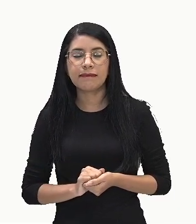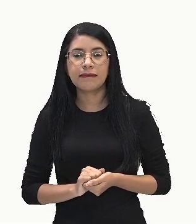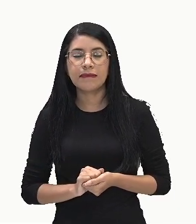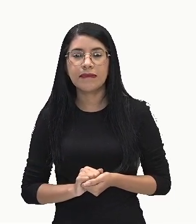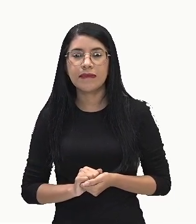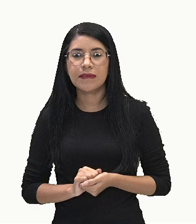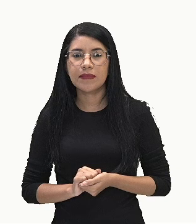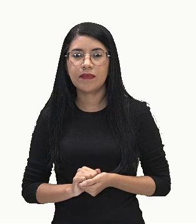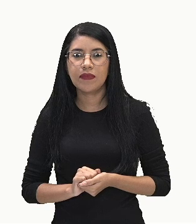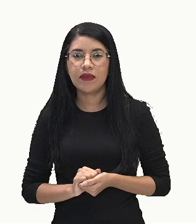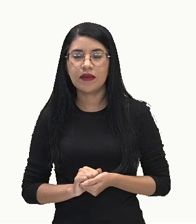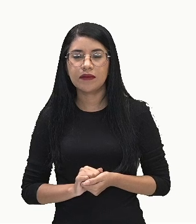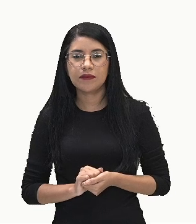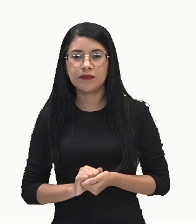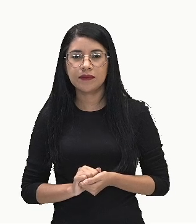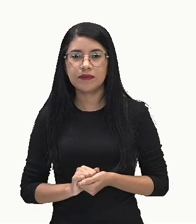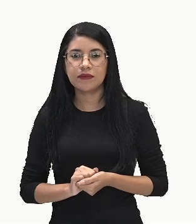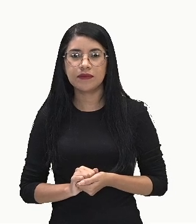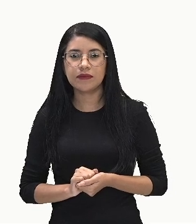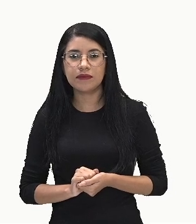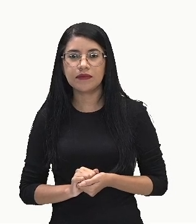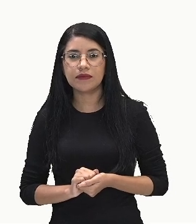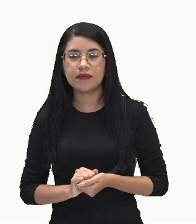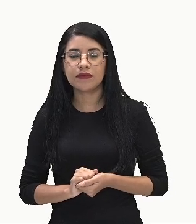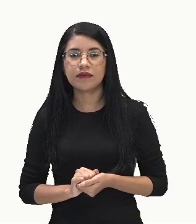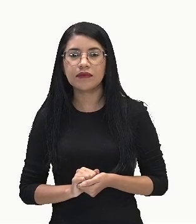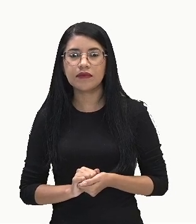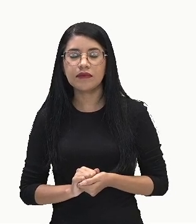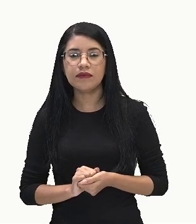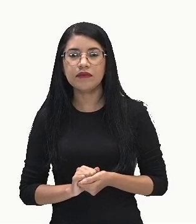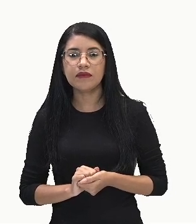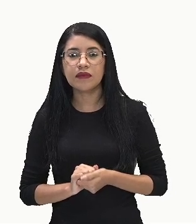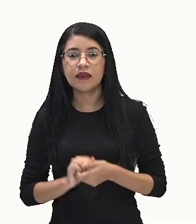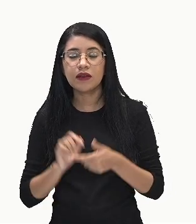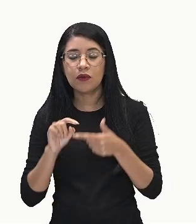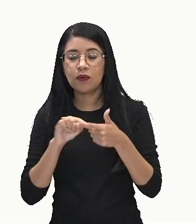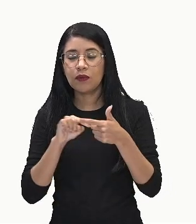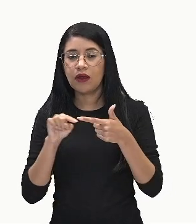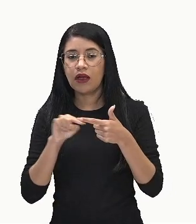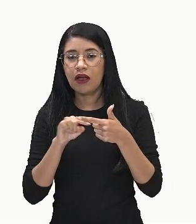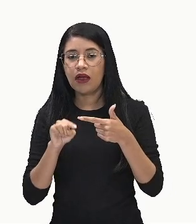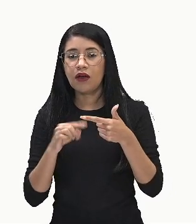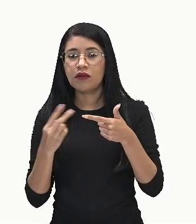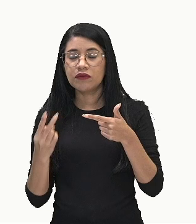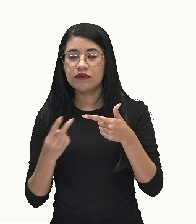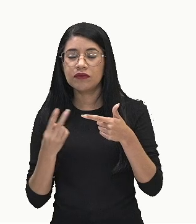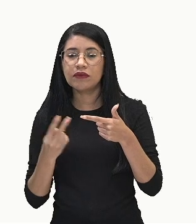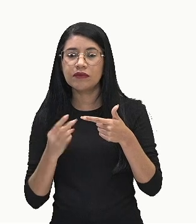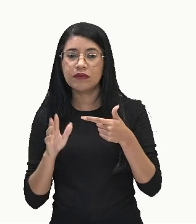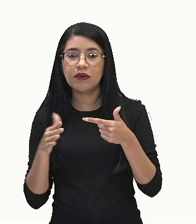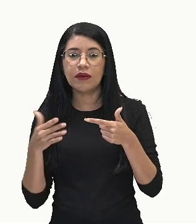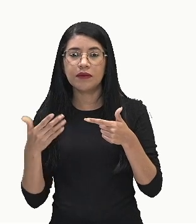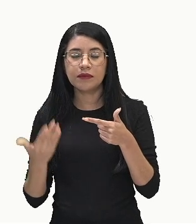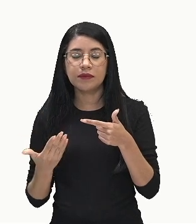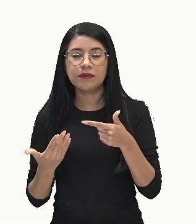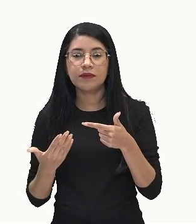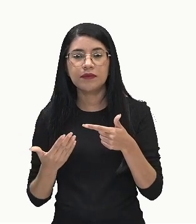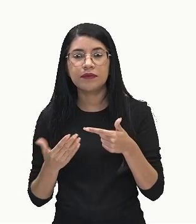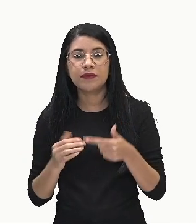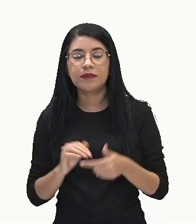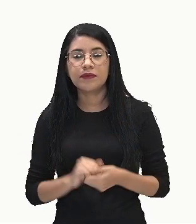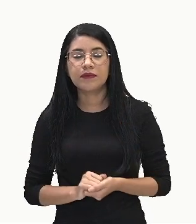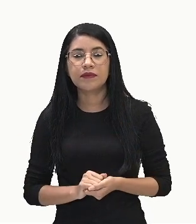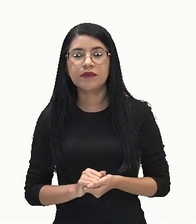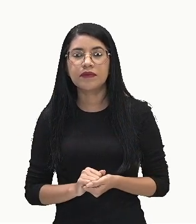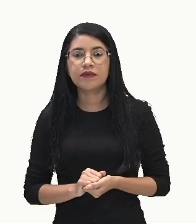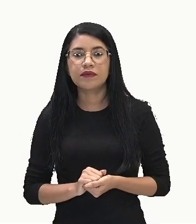bem. Então, o terceiro lado desse triângulo, a mesma historinha, né? Ele quer saber o terceiro lado. Então